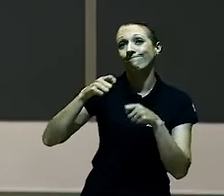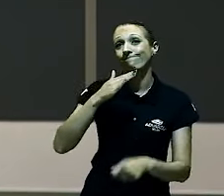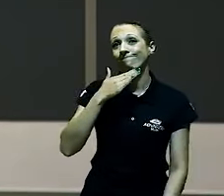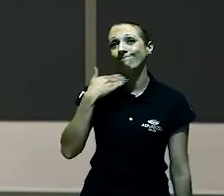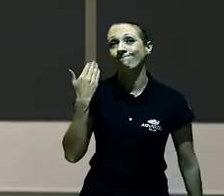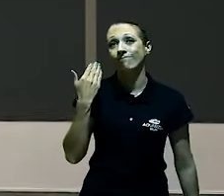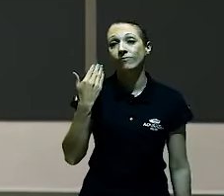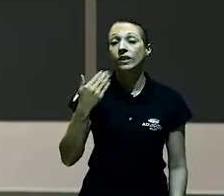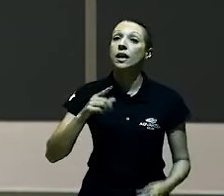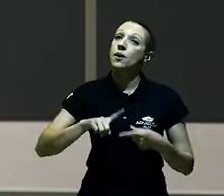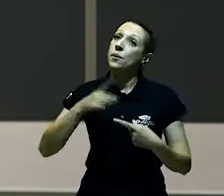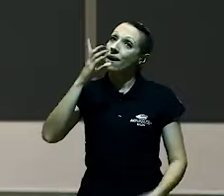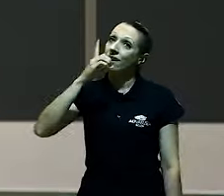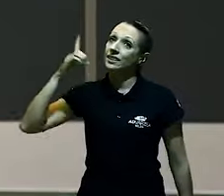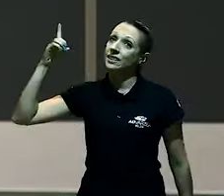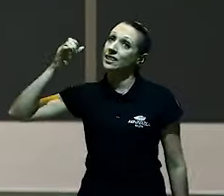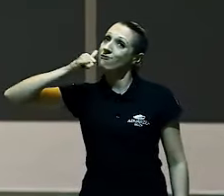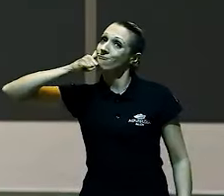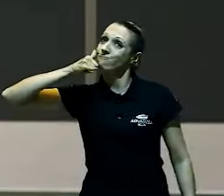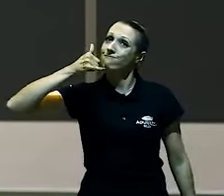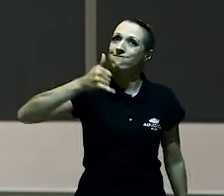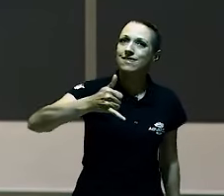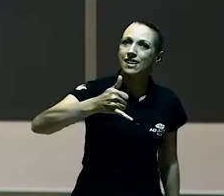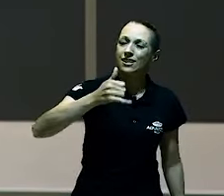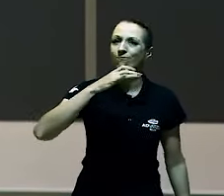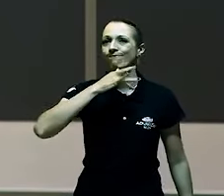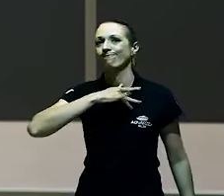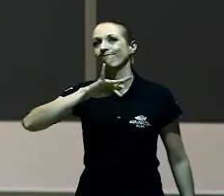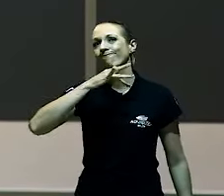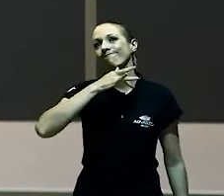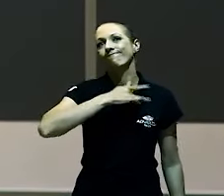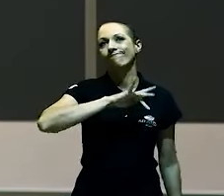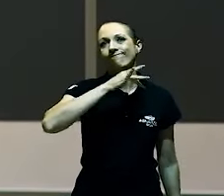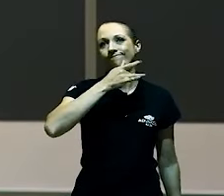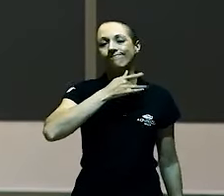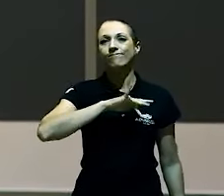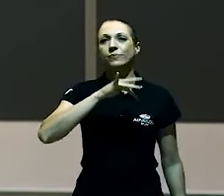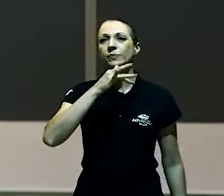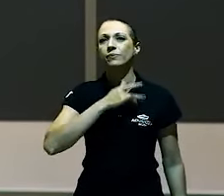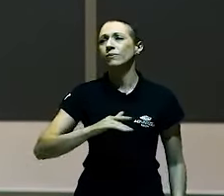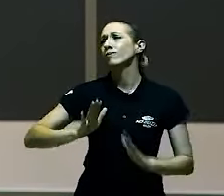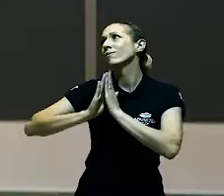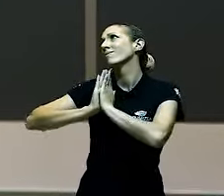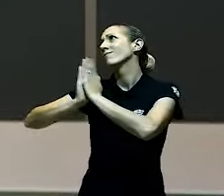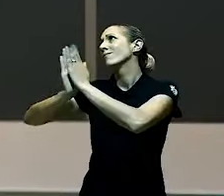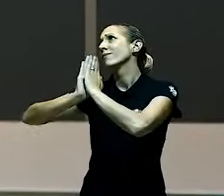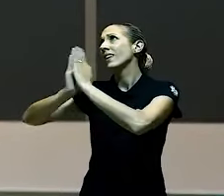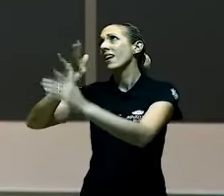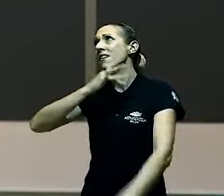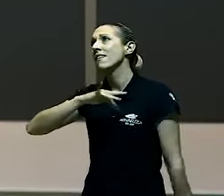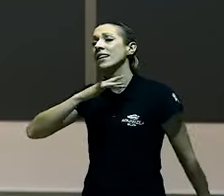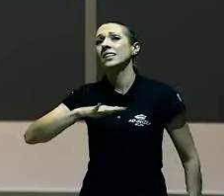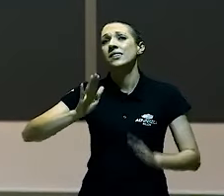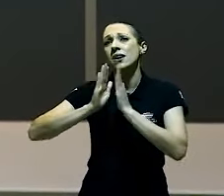misericórdia. E aí dentro do peixe, Jonas vai orar por misericórdia. Isso aqui é tema para uma outra pregação, quem sabe outro dia. Mas eu quero